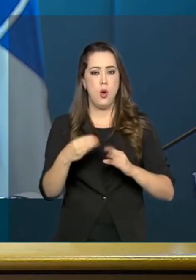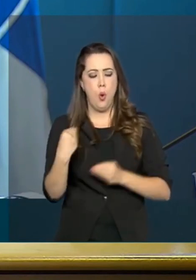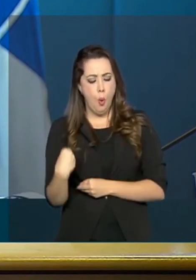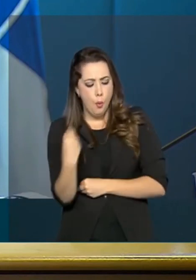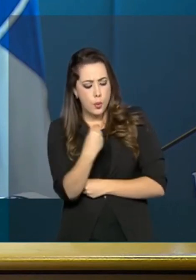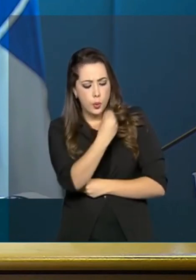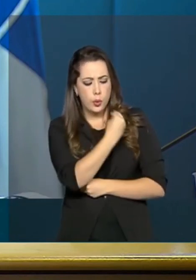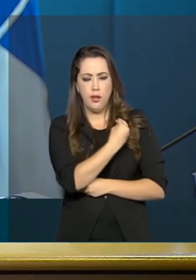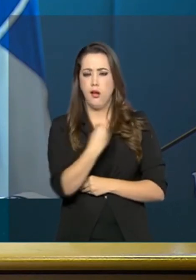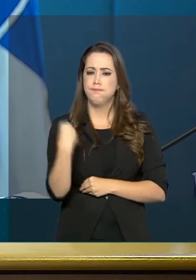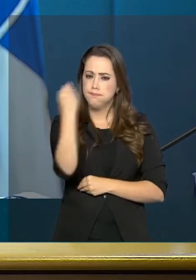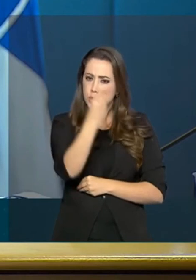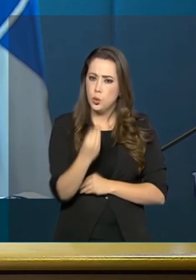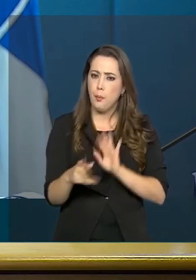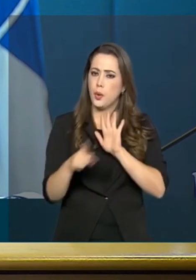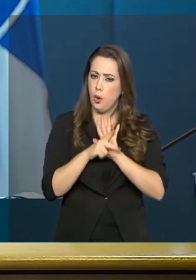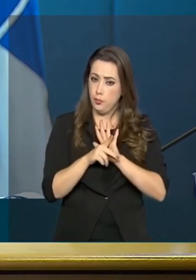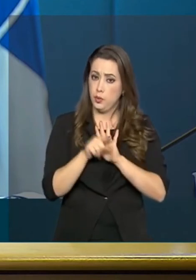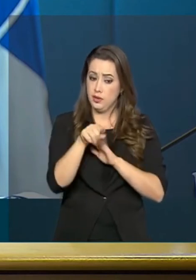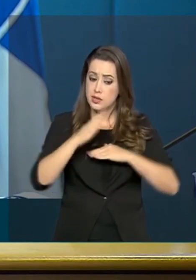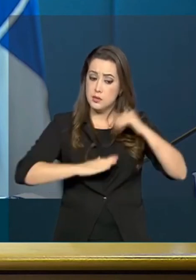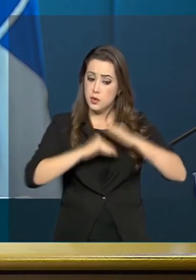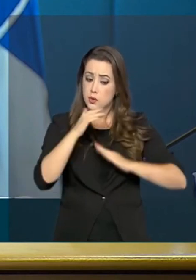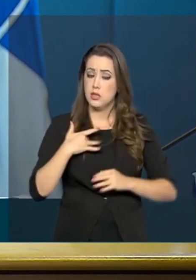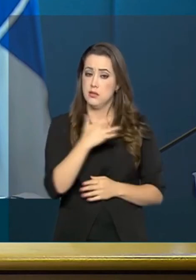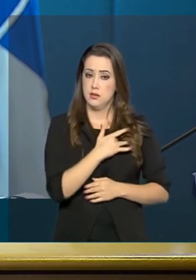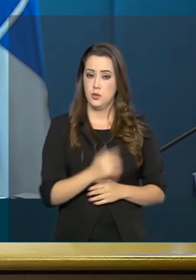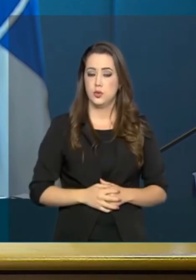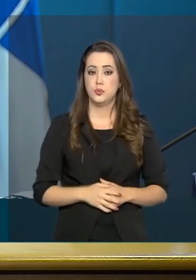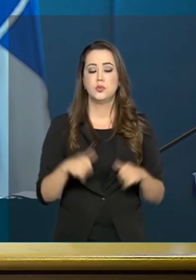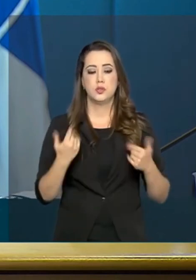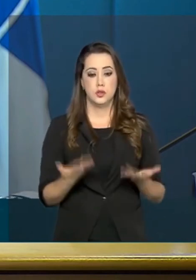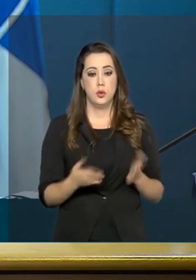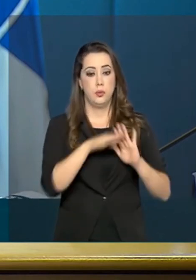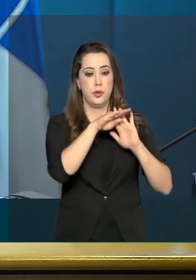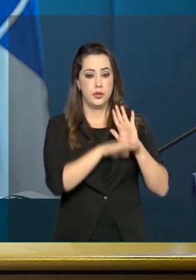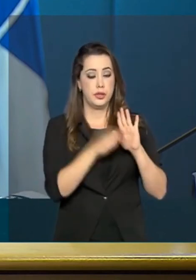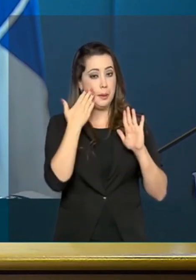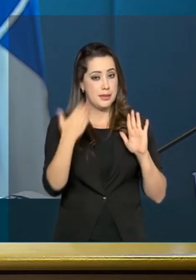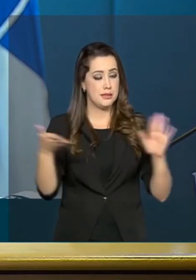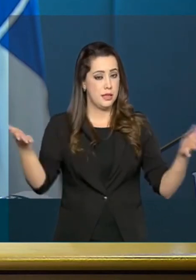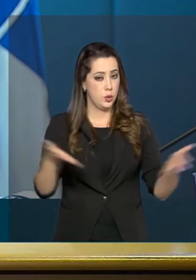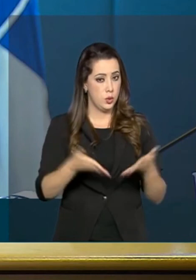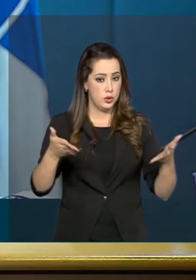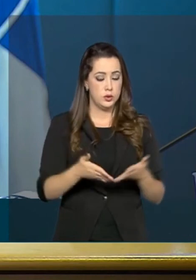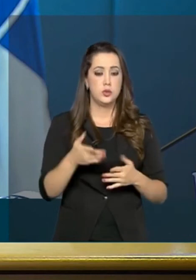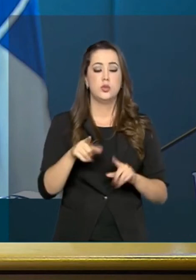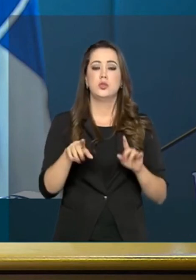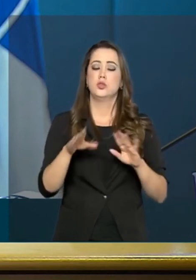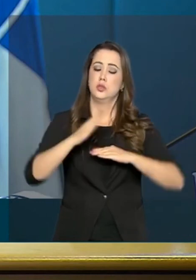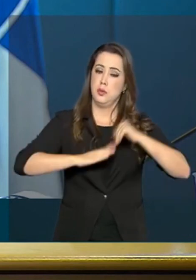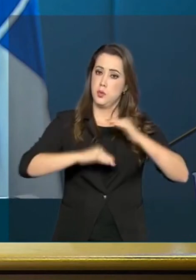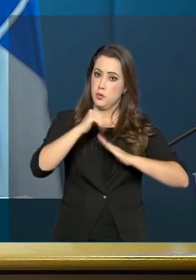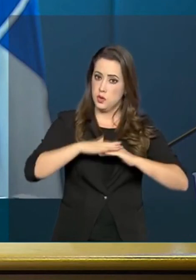desses profissionais. Por fim, o projeto Saúde em Evidências está sendo apresentado hoje para a sociedade brasileira e para os profissionais